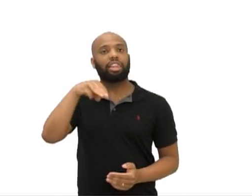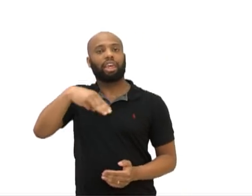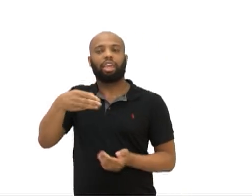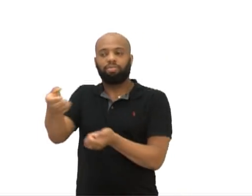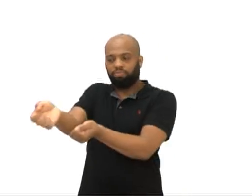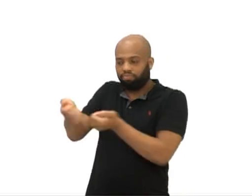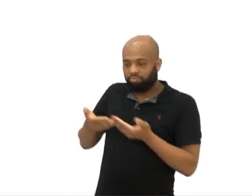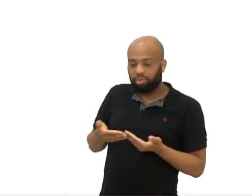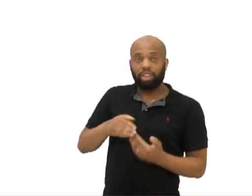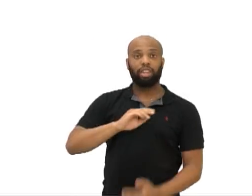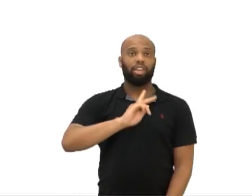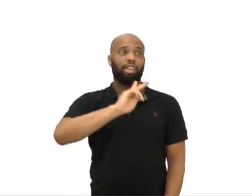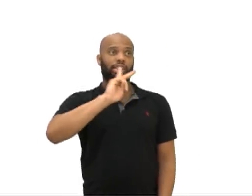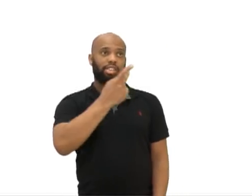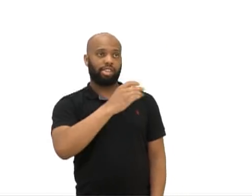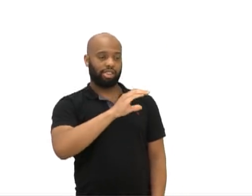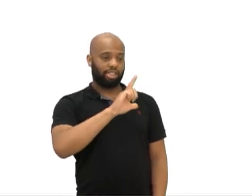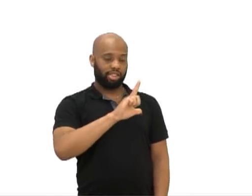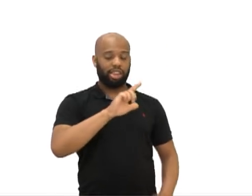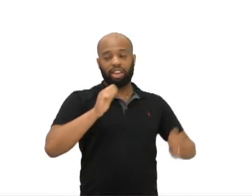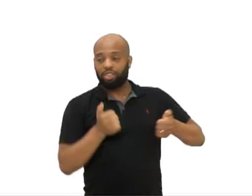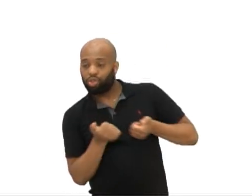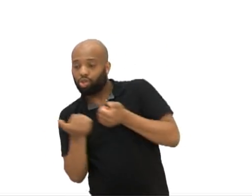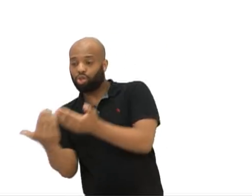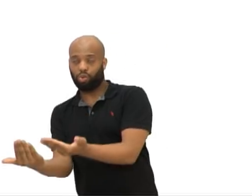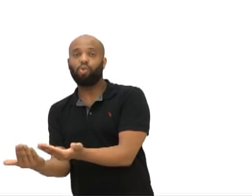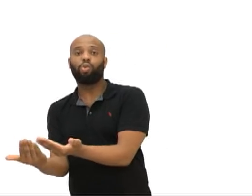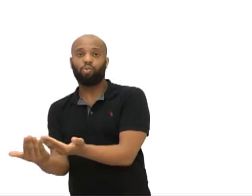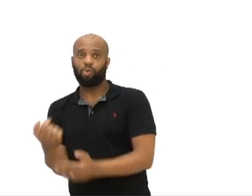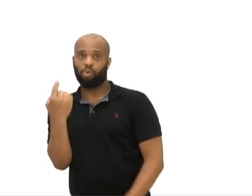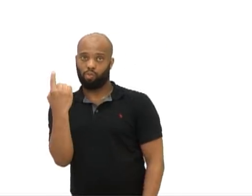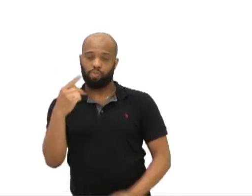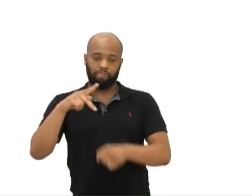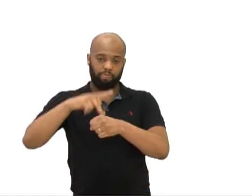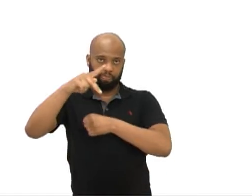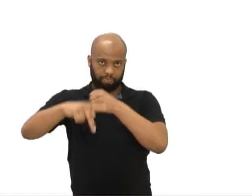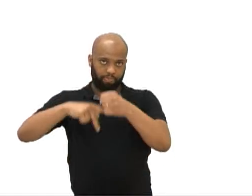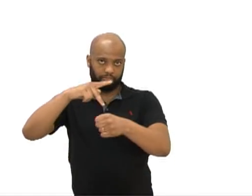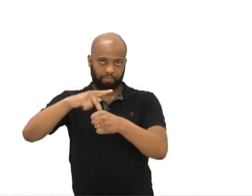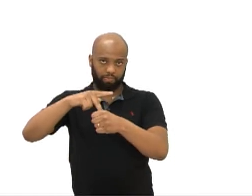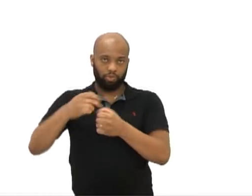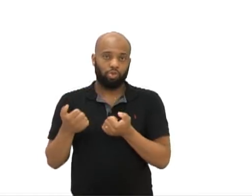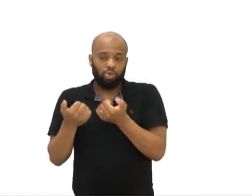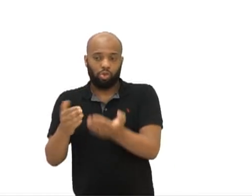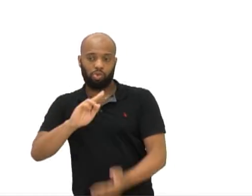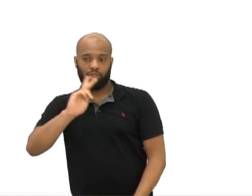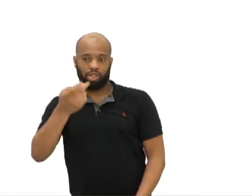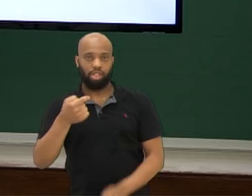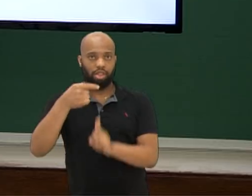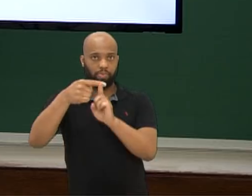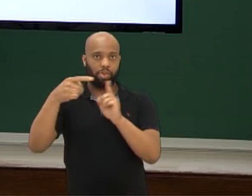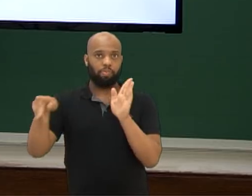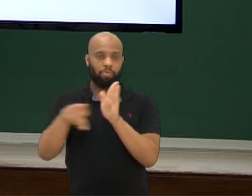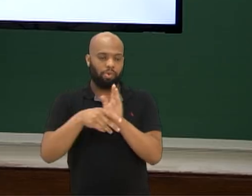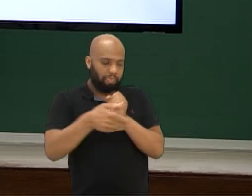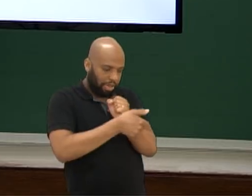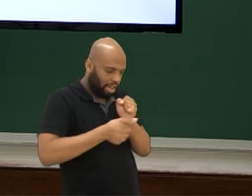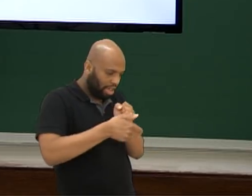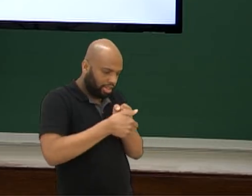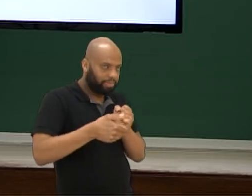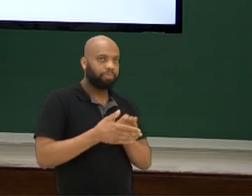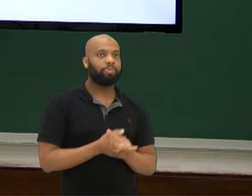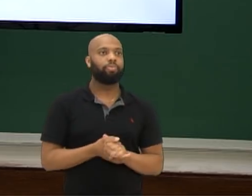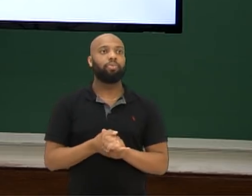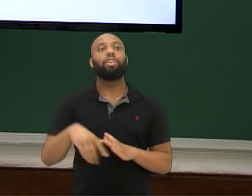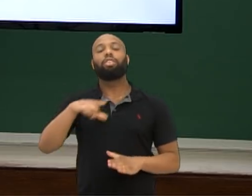O HCl doa um próton, doa um H+, para a minha base aqui, certo?